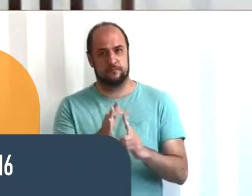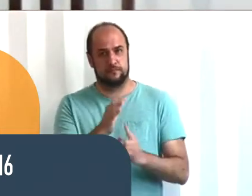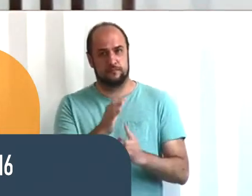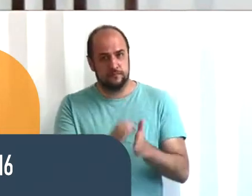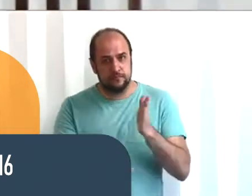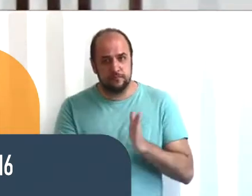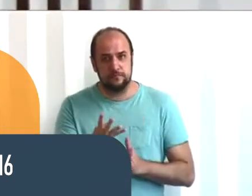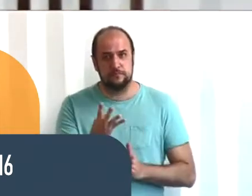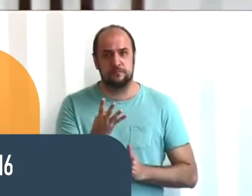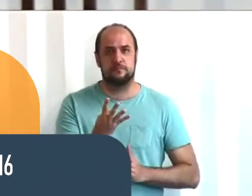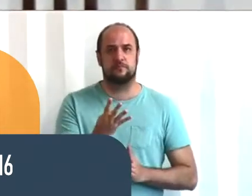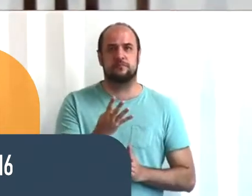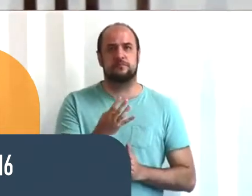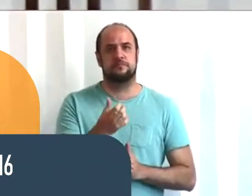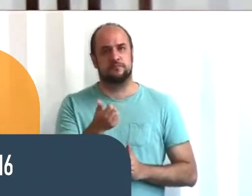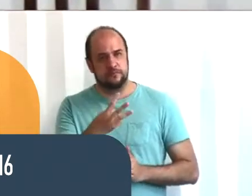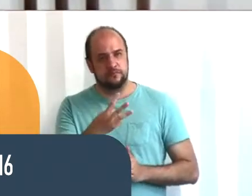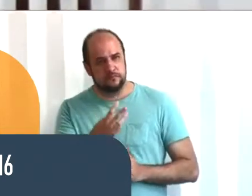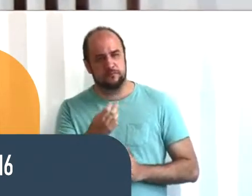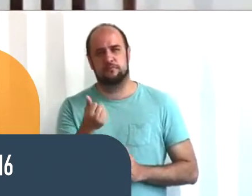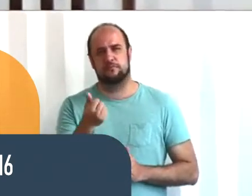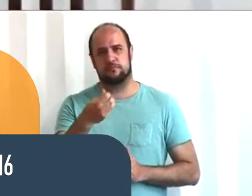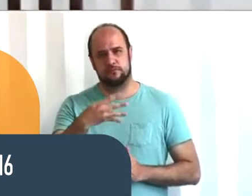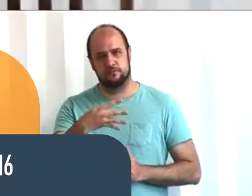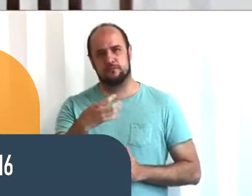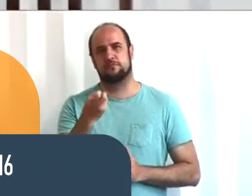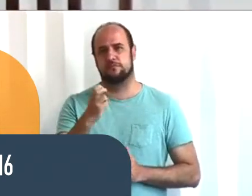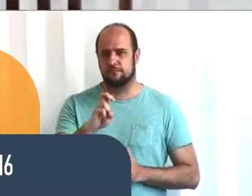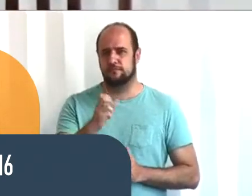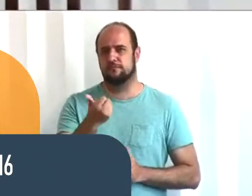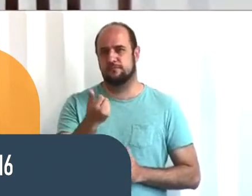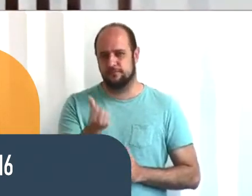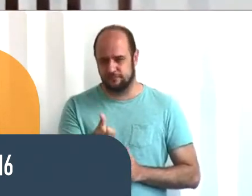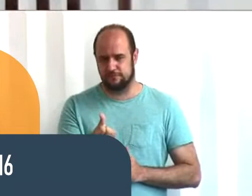3, 14, 15 e 16.